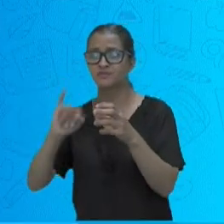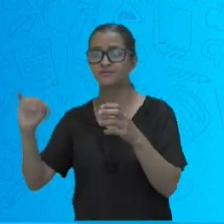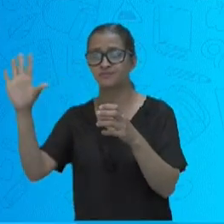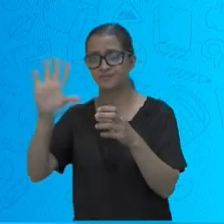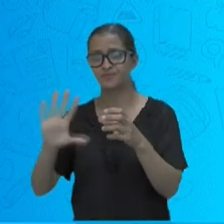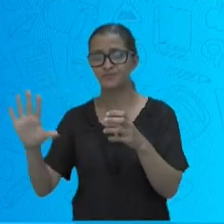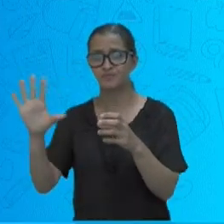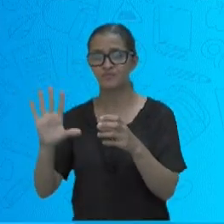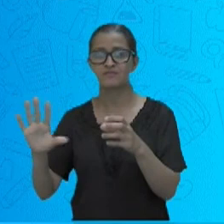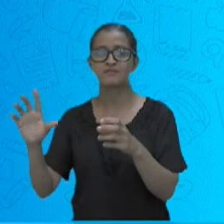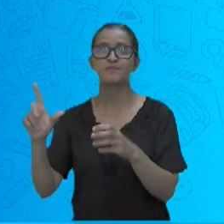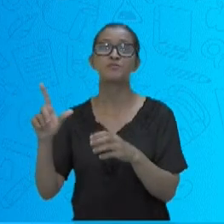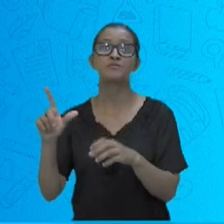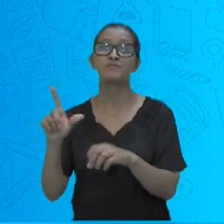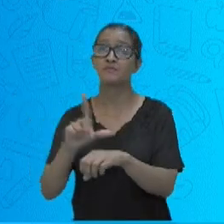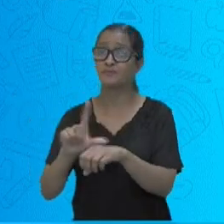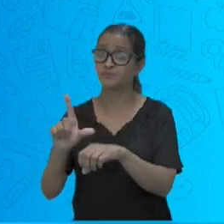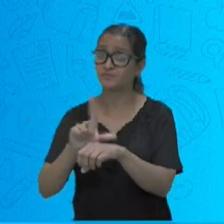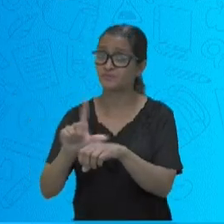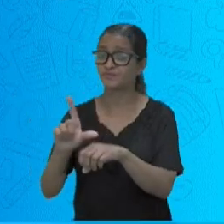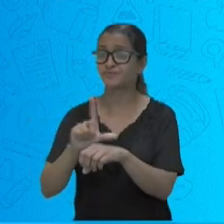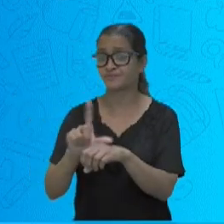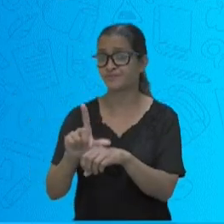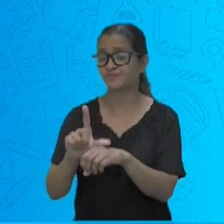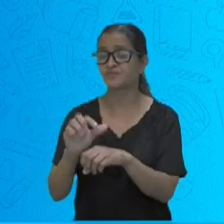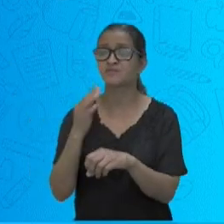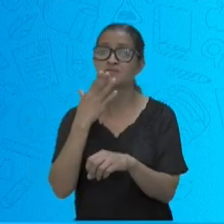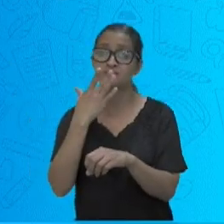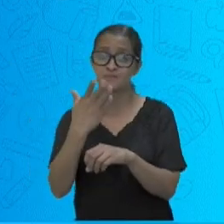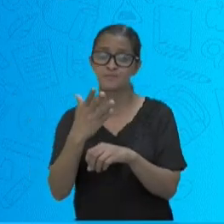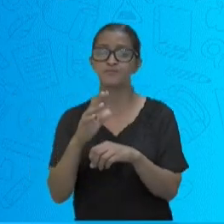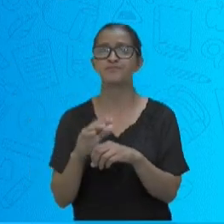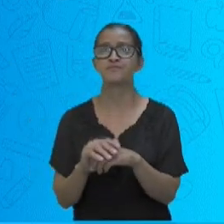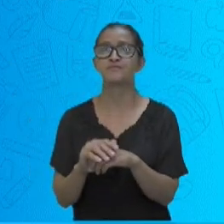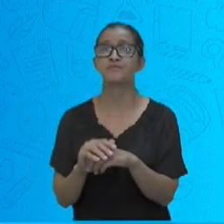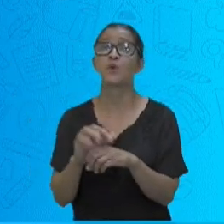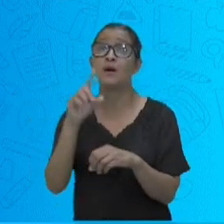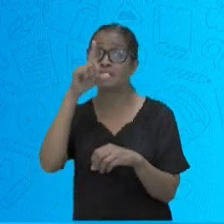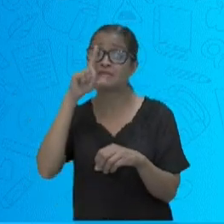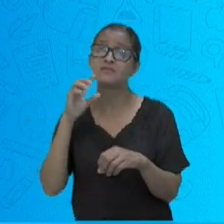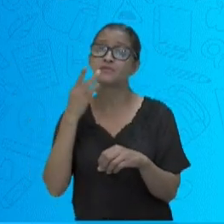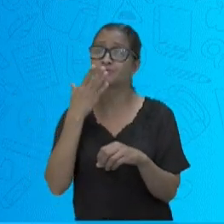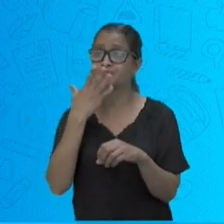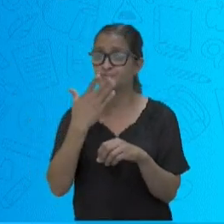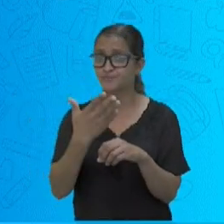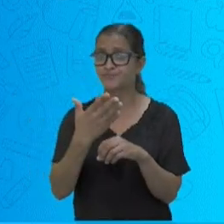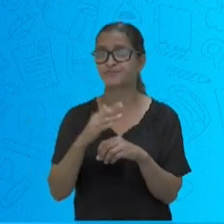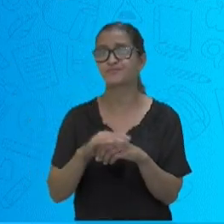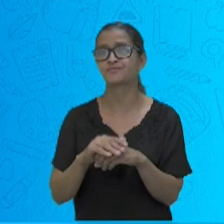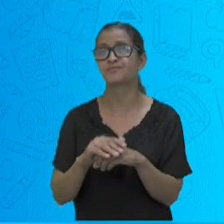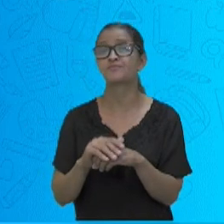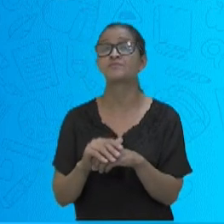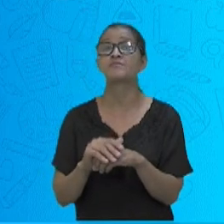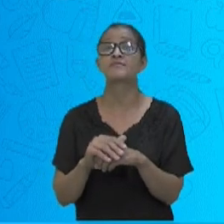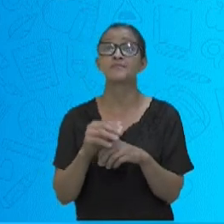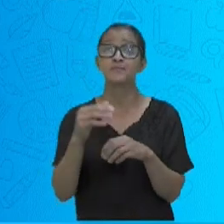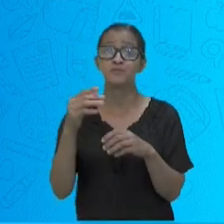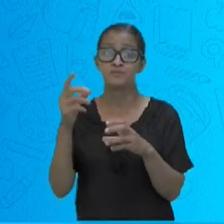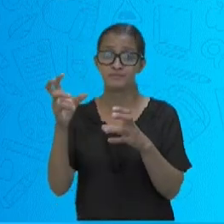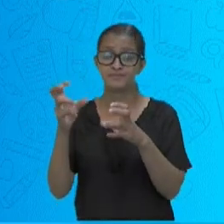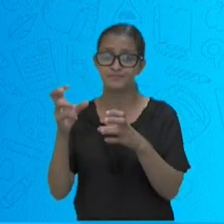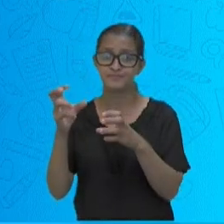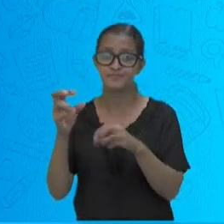aqui 26%. No amarelo, que é o ano de 2001, 37%. No